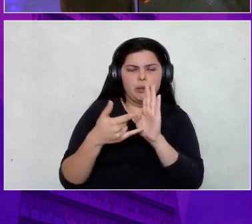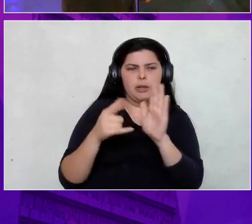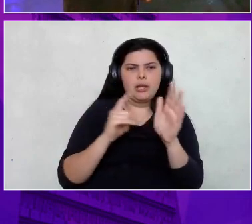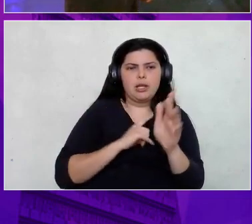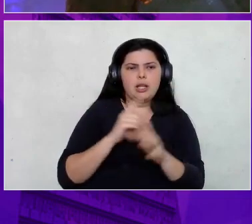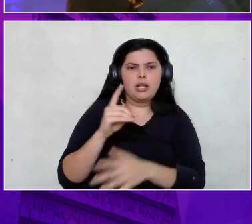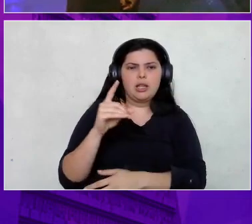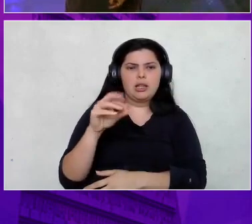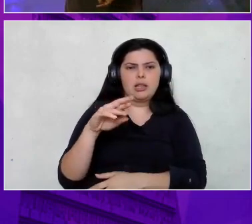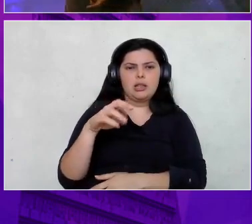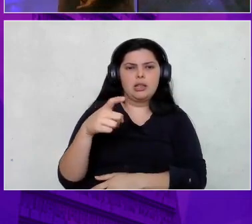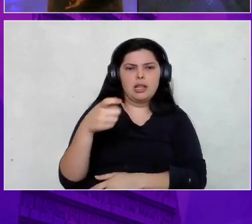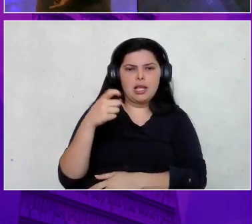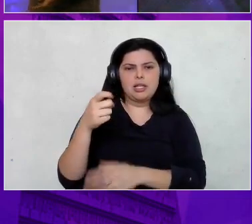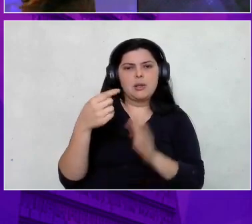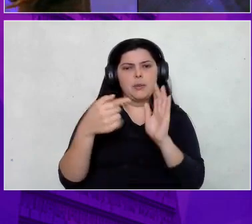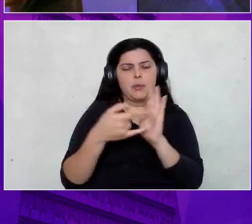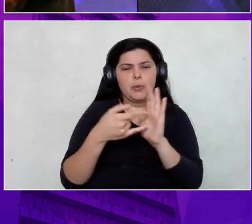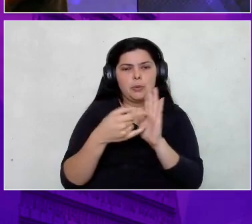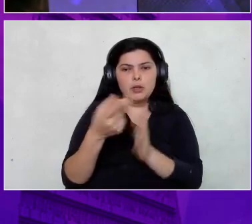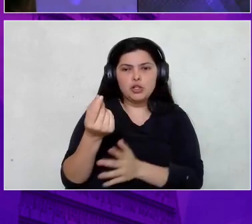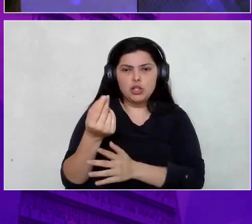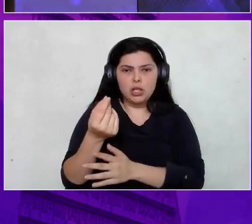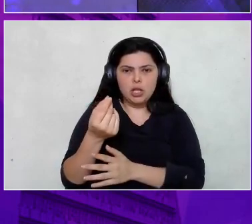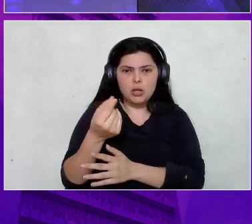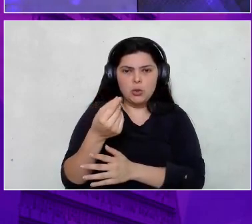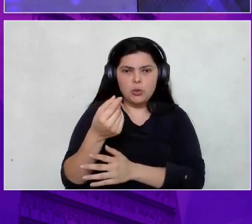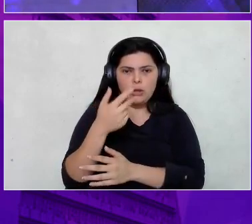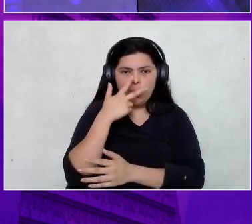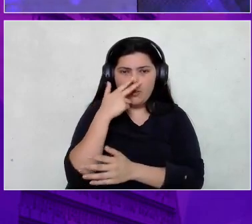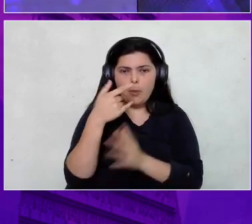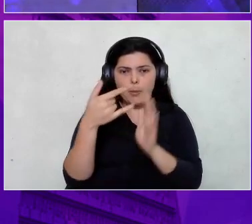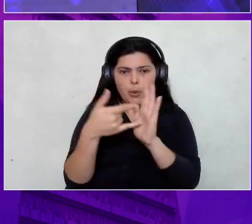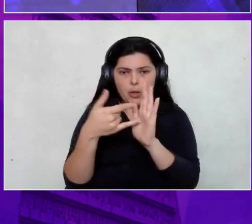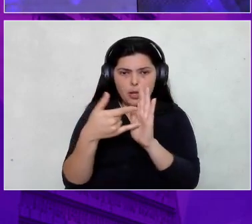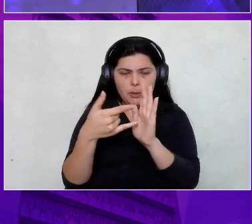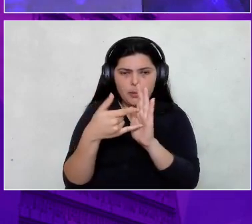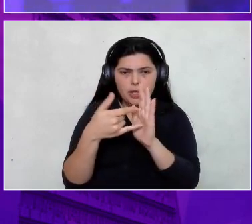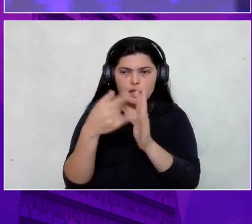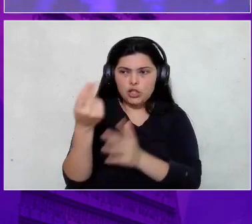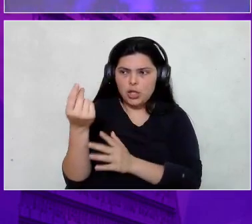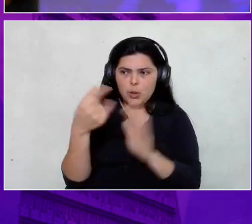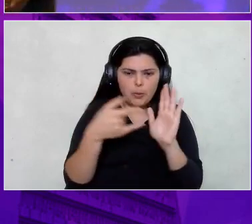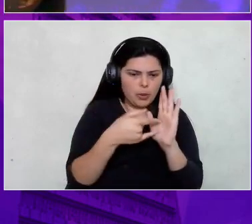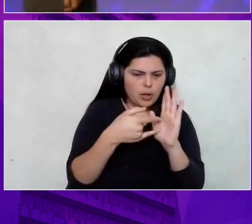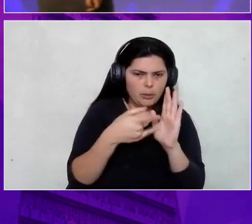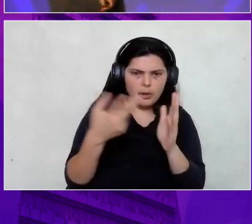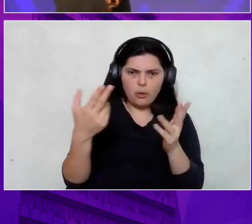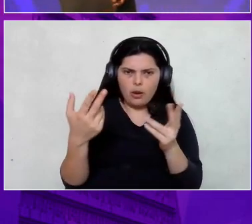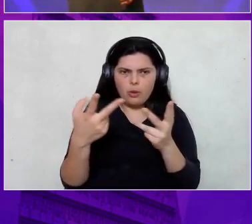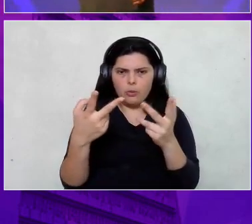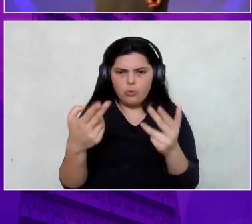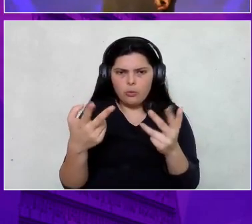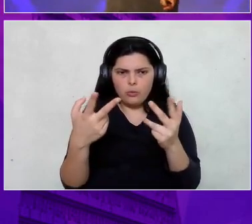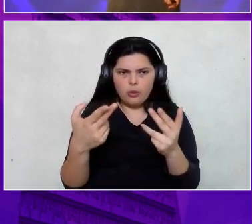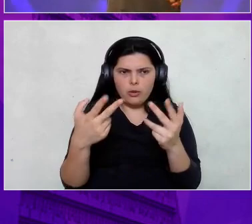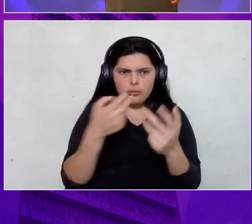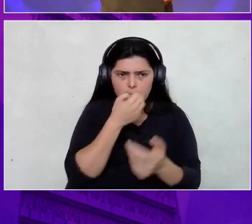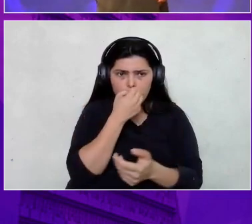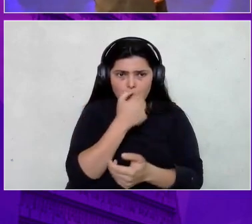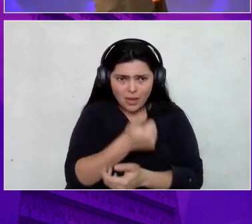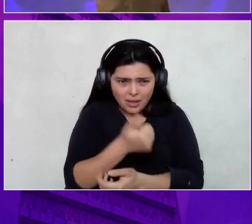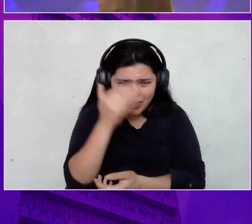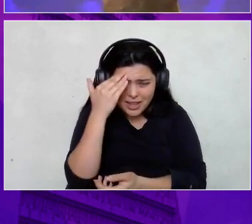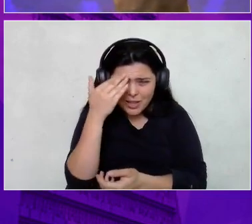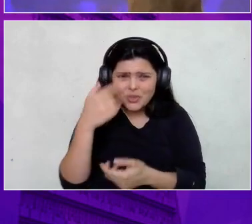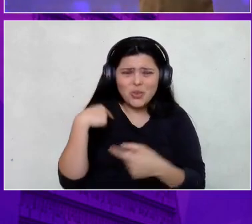um programa, o dinheiro virou um programa, certo? Dinheiro virou um programa. Tudo bem? É doido, né? Porque